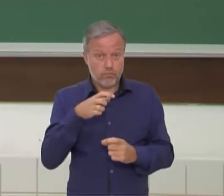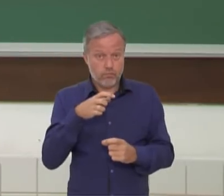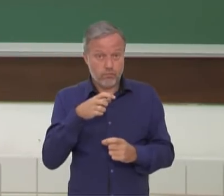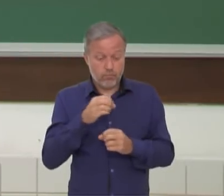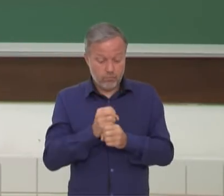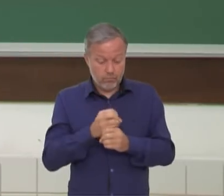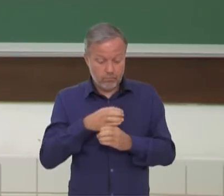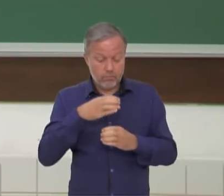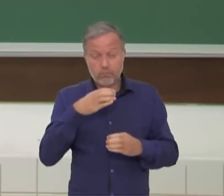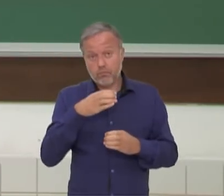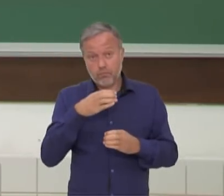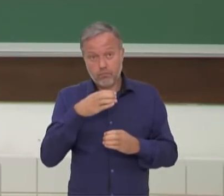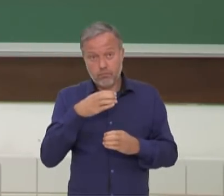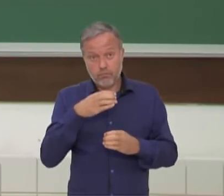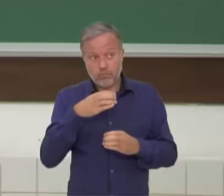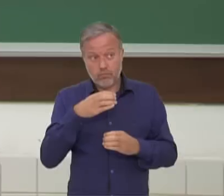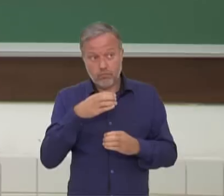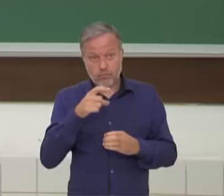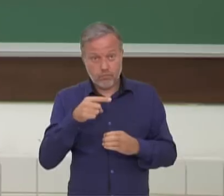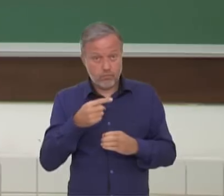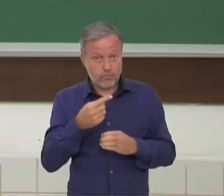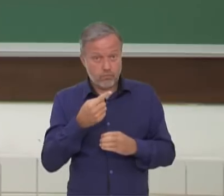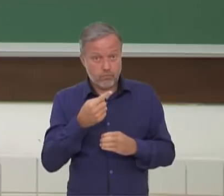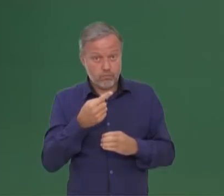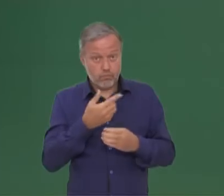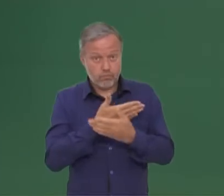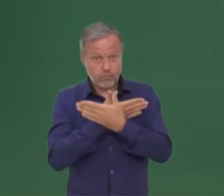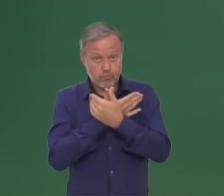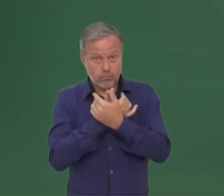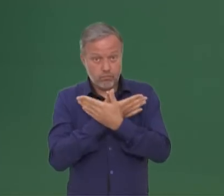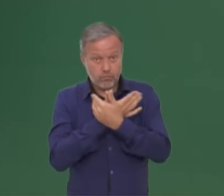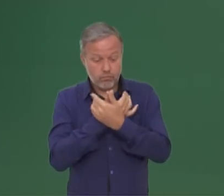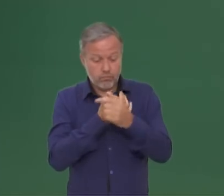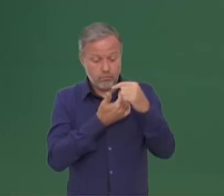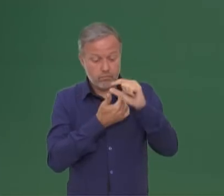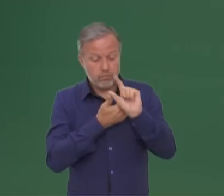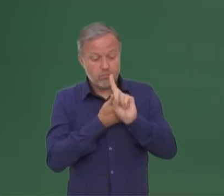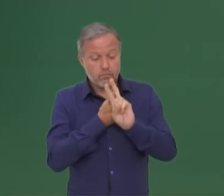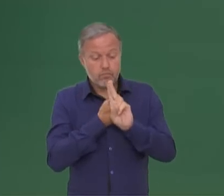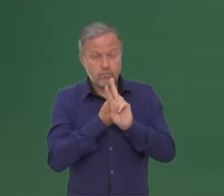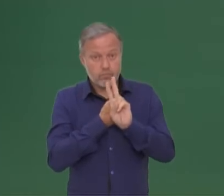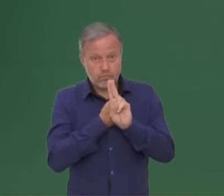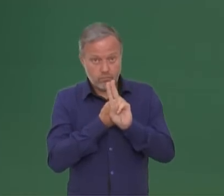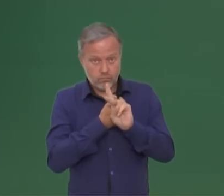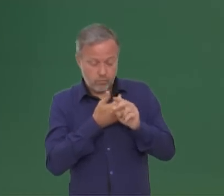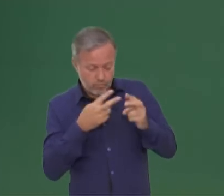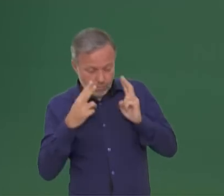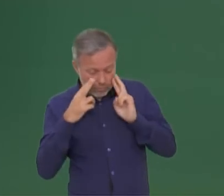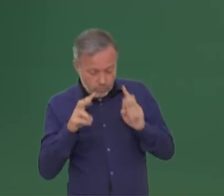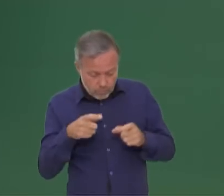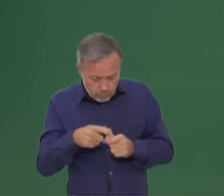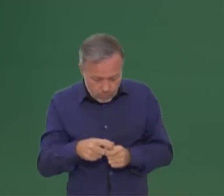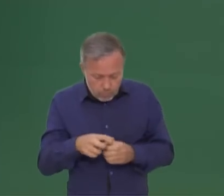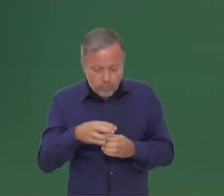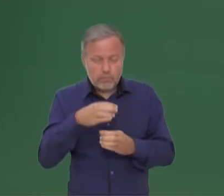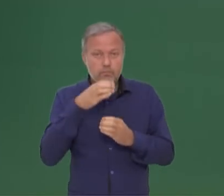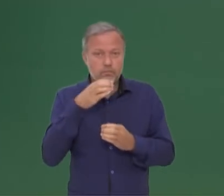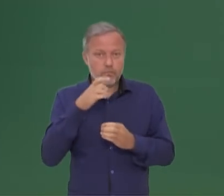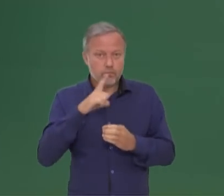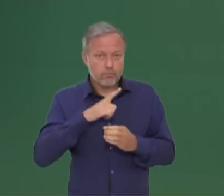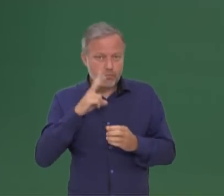uma asa, uma antena, no caso da borboleta, ou uma raiz, ou a própria folha do vegetal, eu percebo a presença